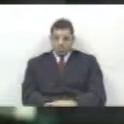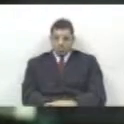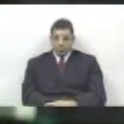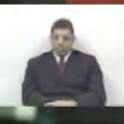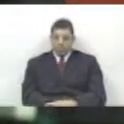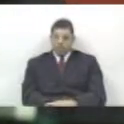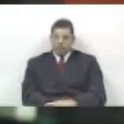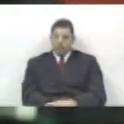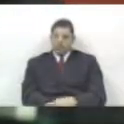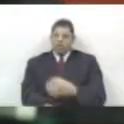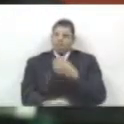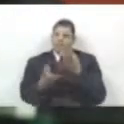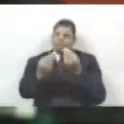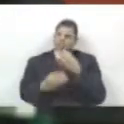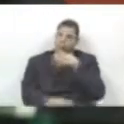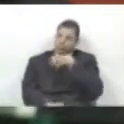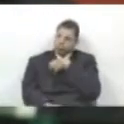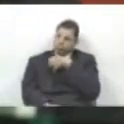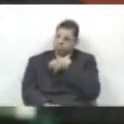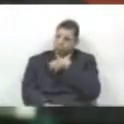eu não tenho noção